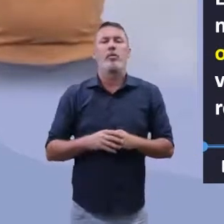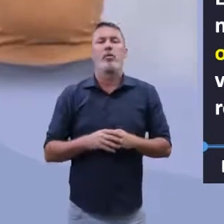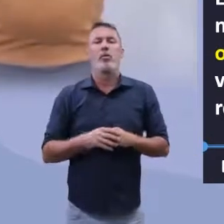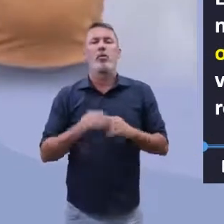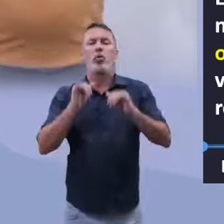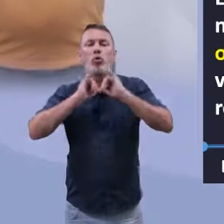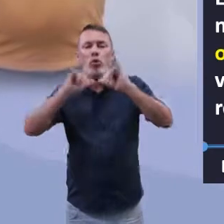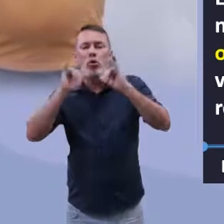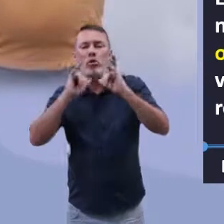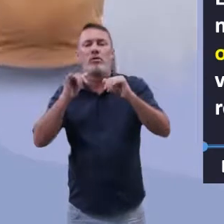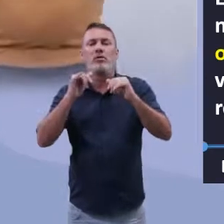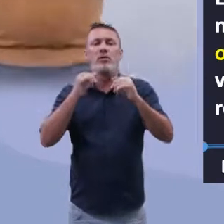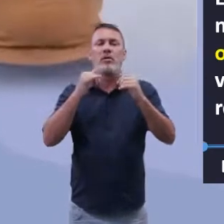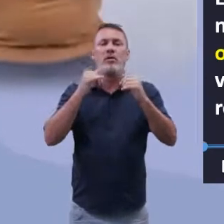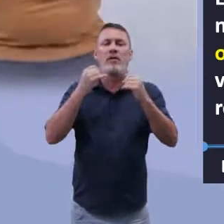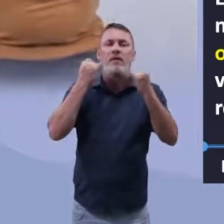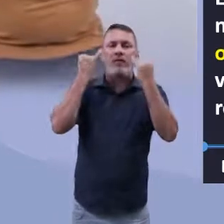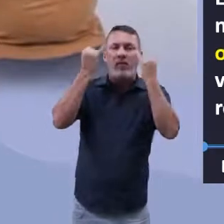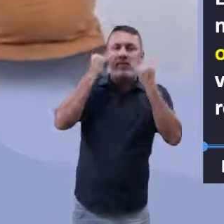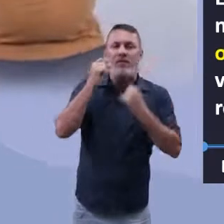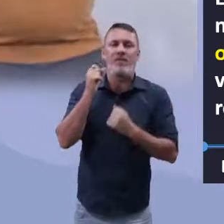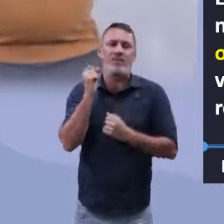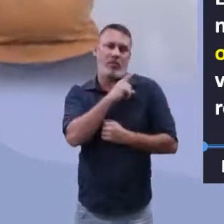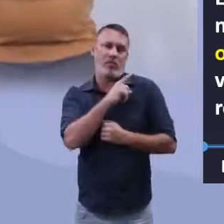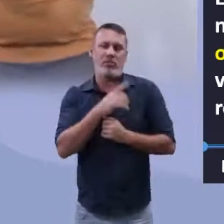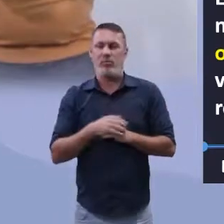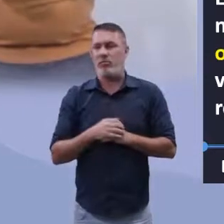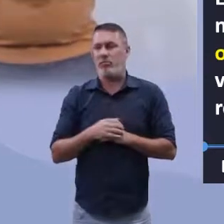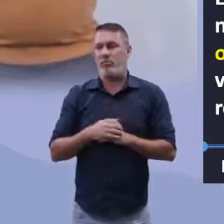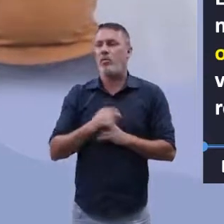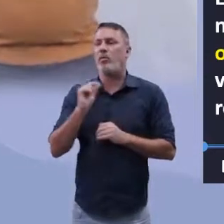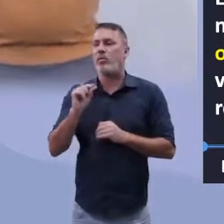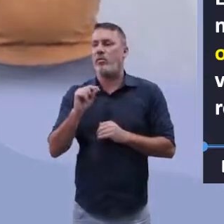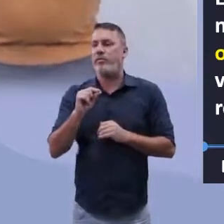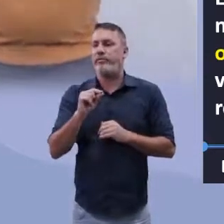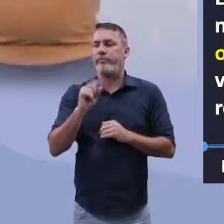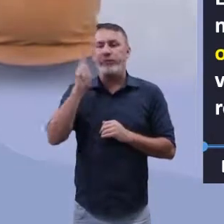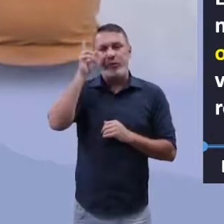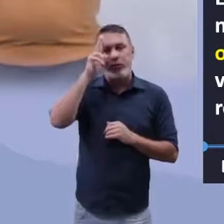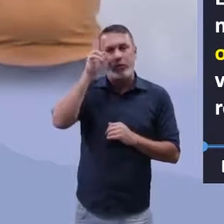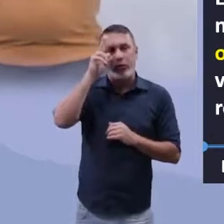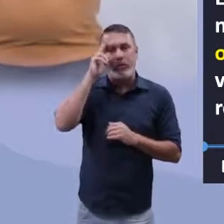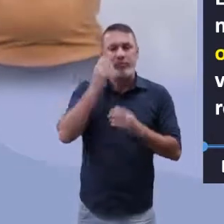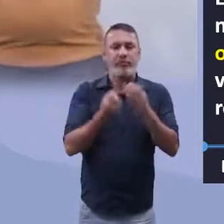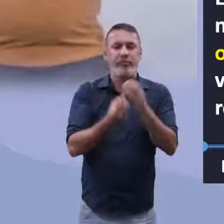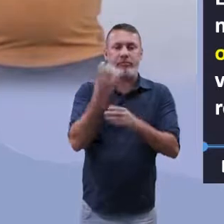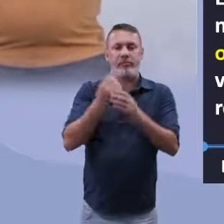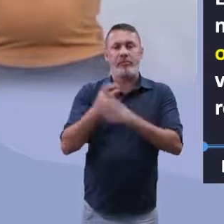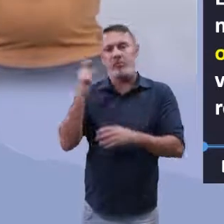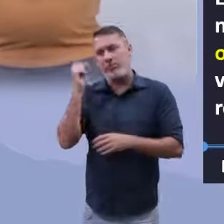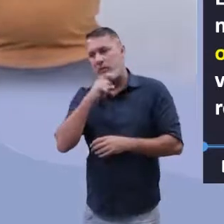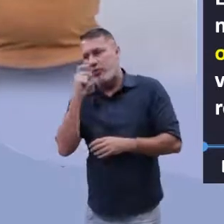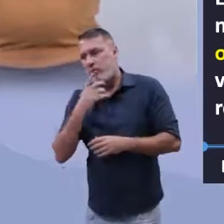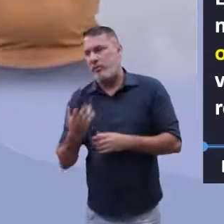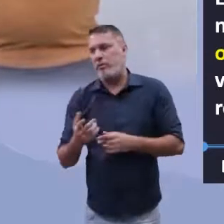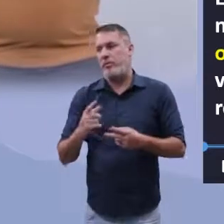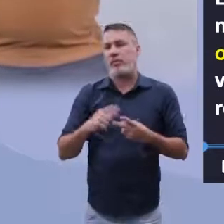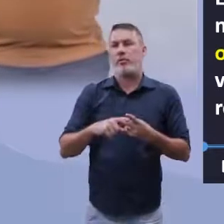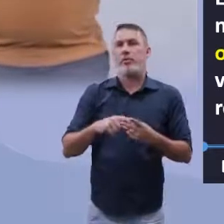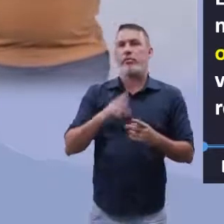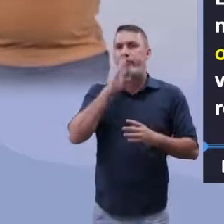né? Histórias fabricadas, boatos, manchetes, né? Não